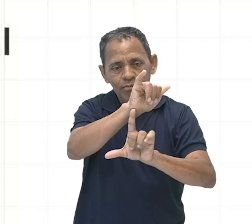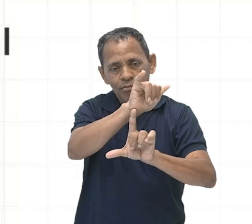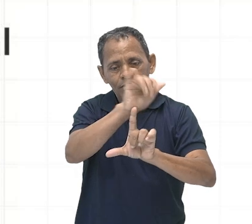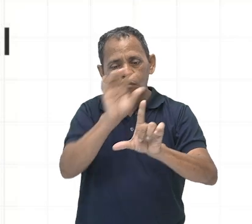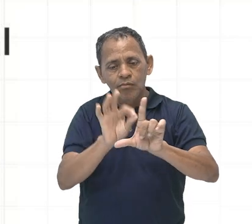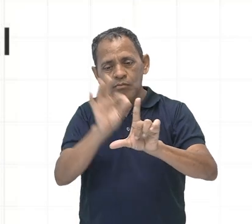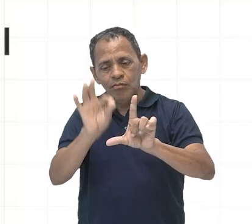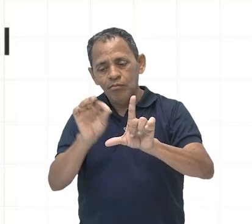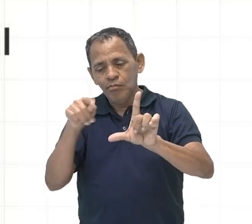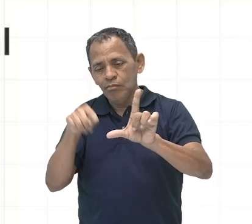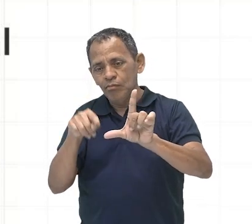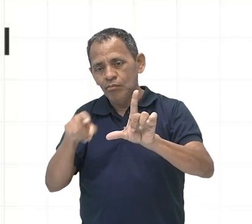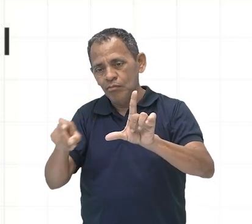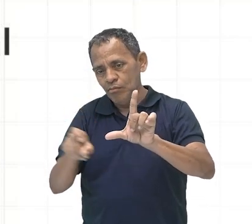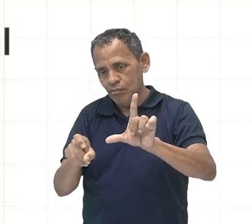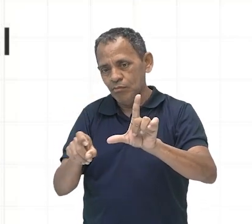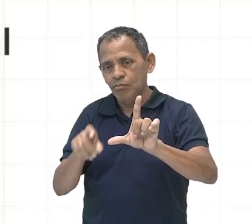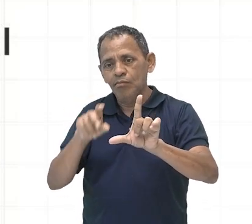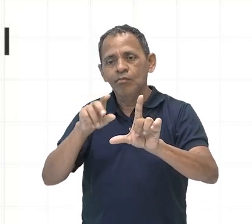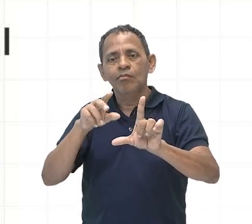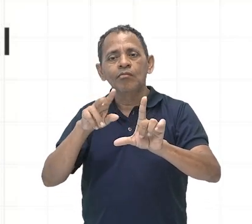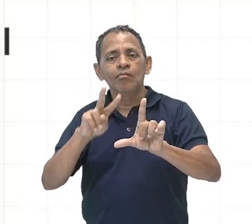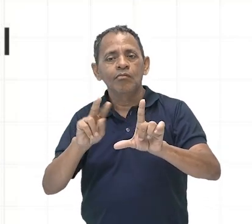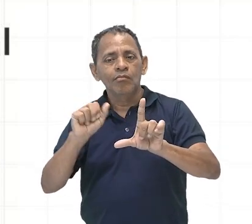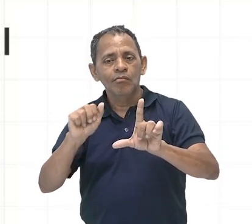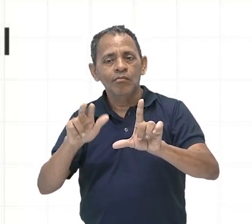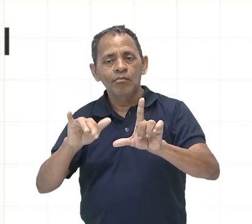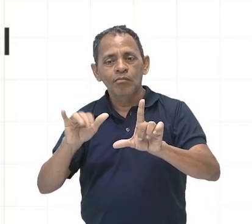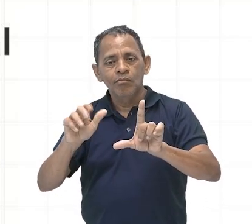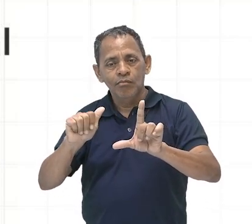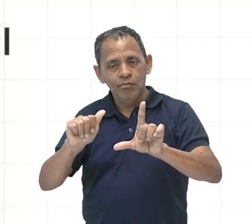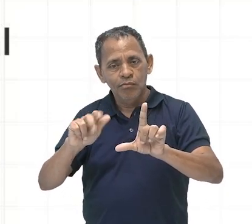frequências. Depois eu vou desenhar cada barra